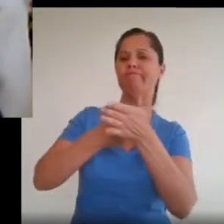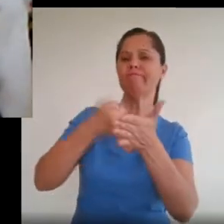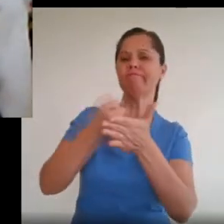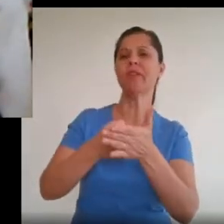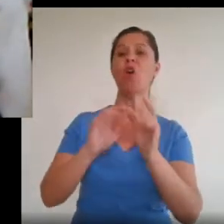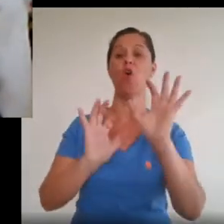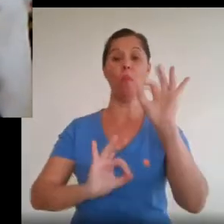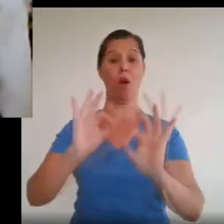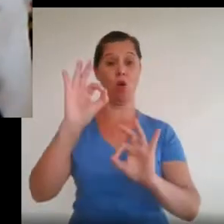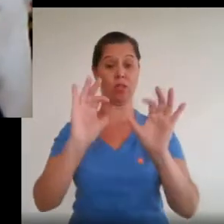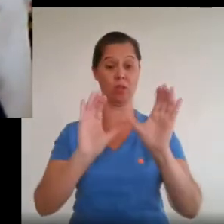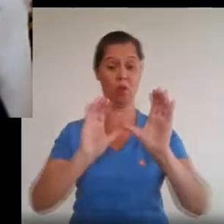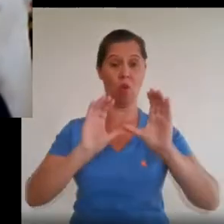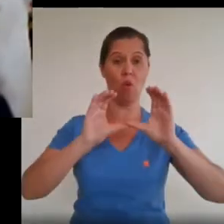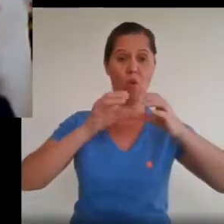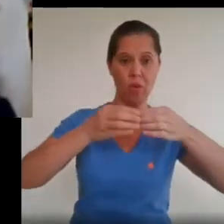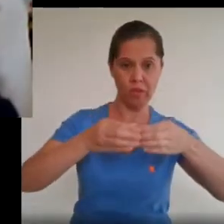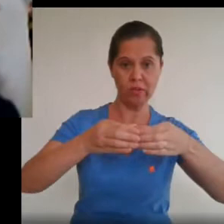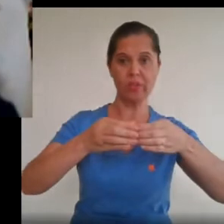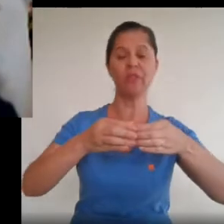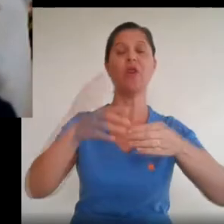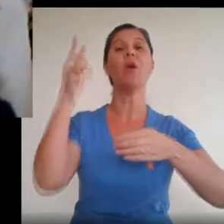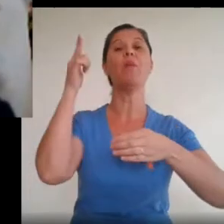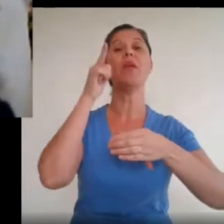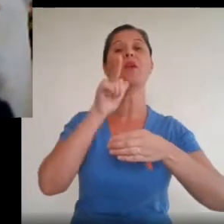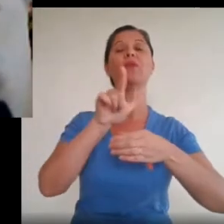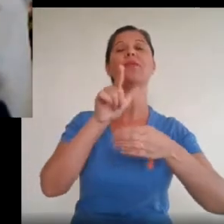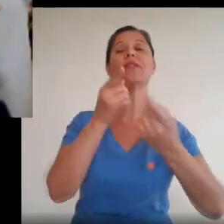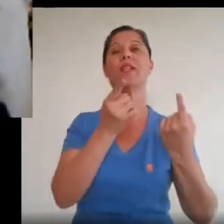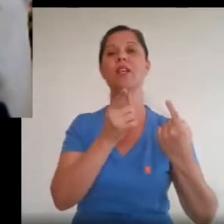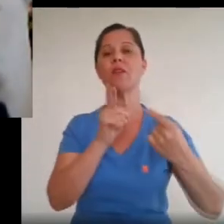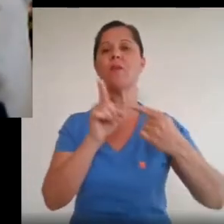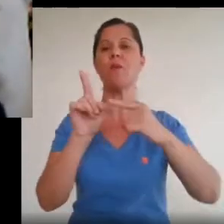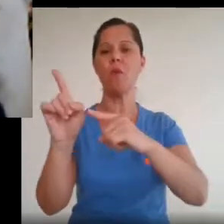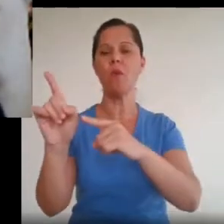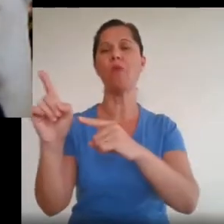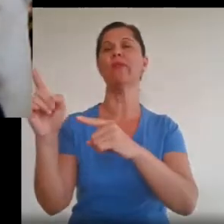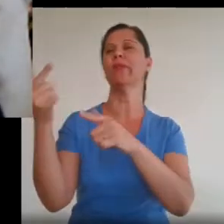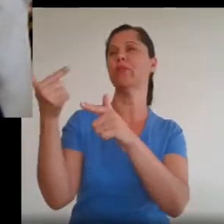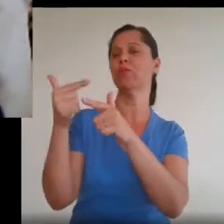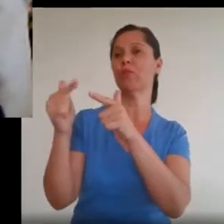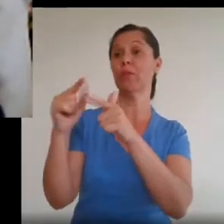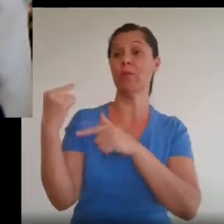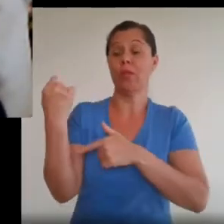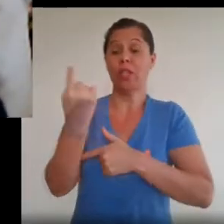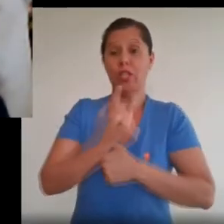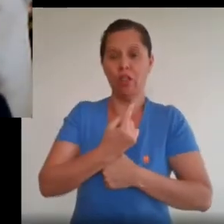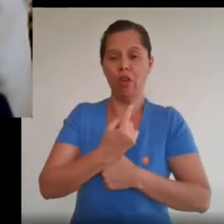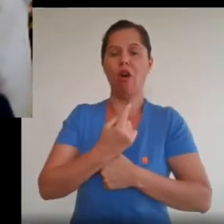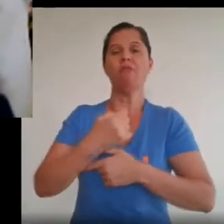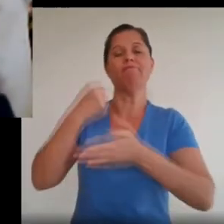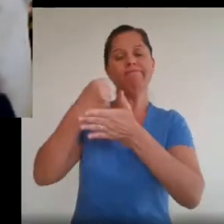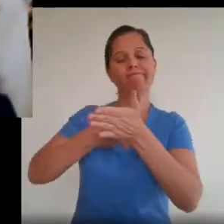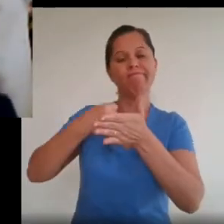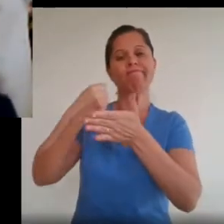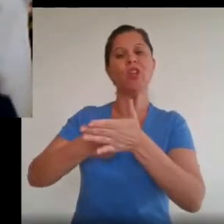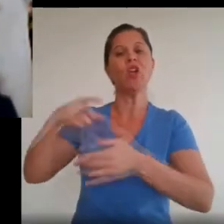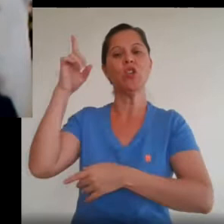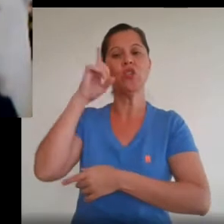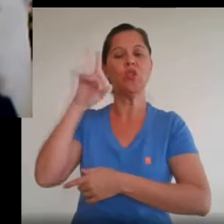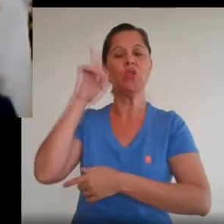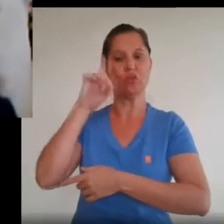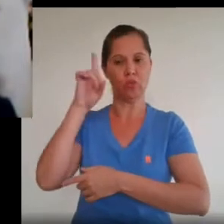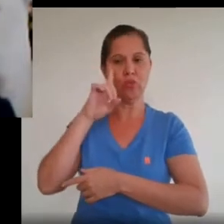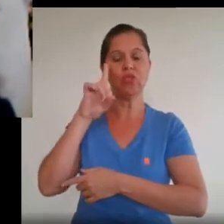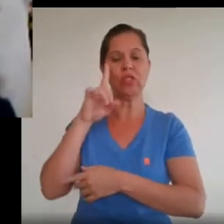organização coletiva para que a gente possa superar os impasses que nós mulheres sofremos,